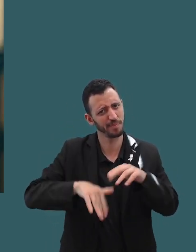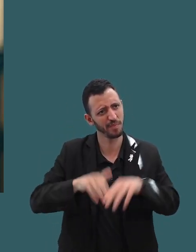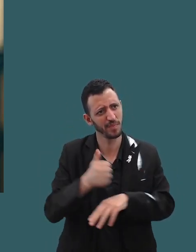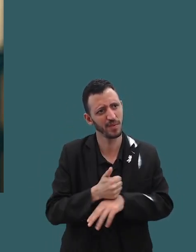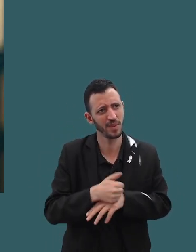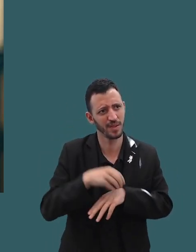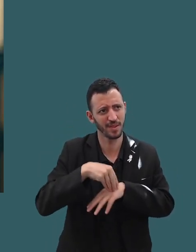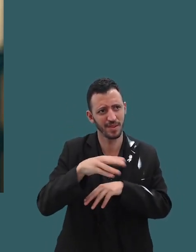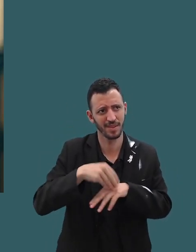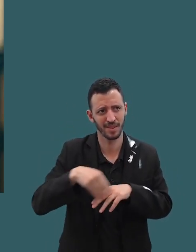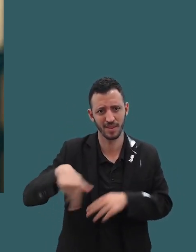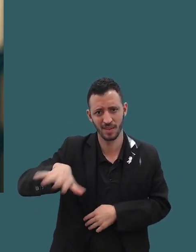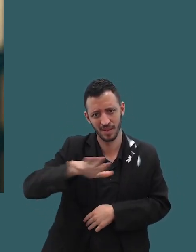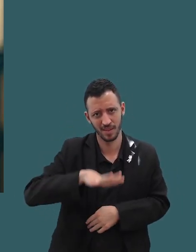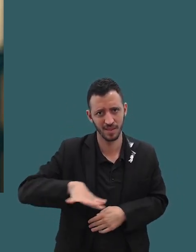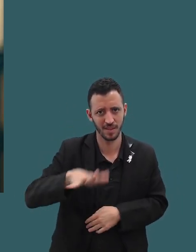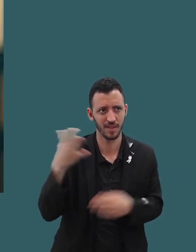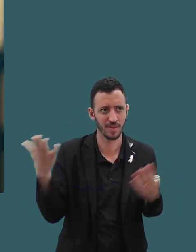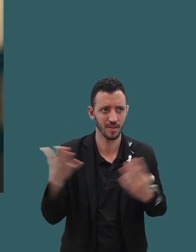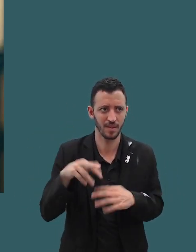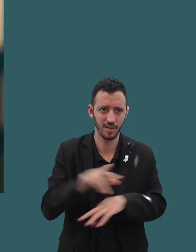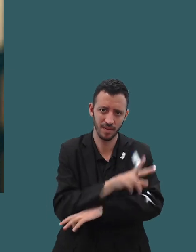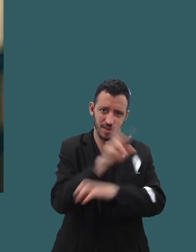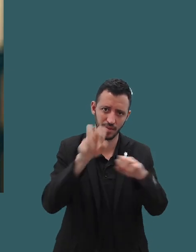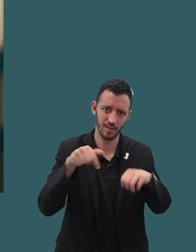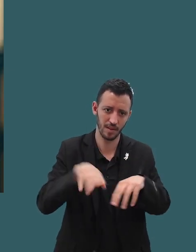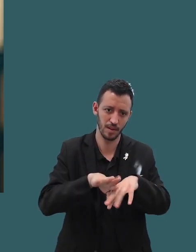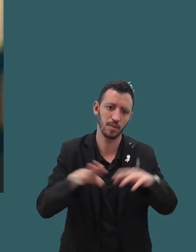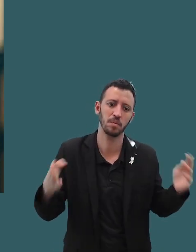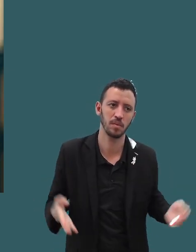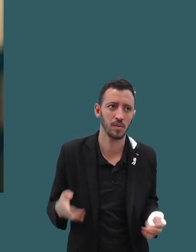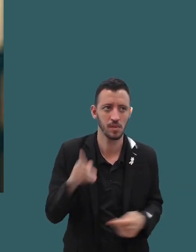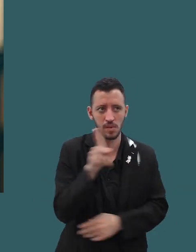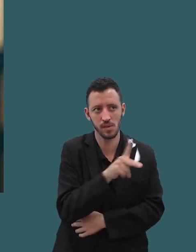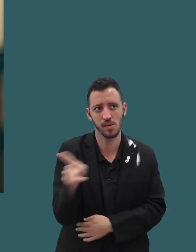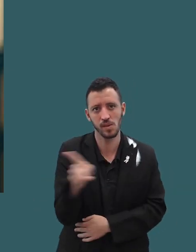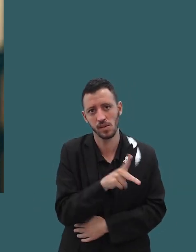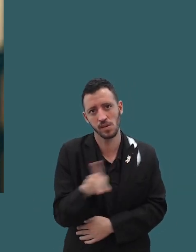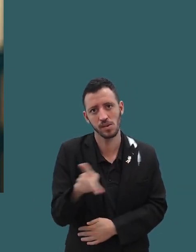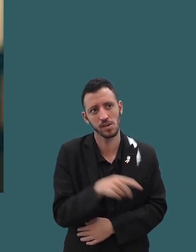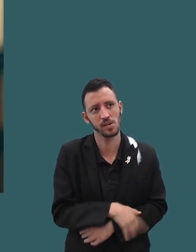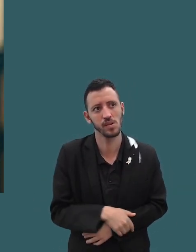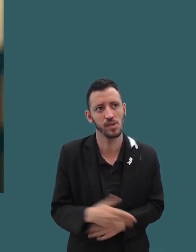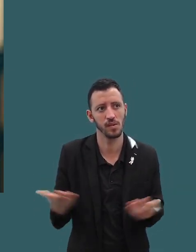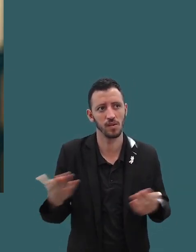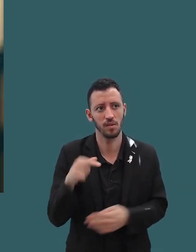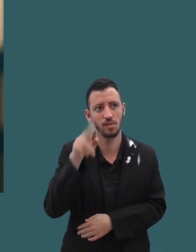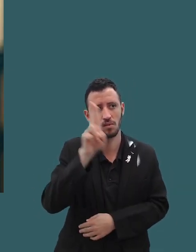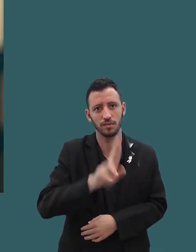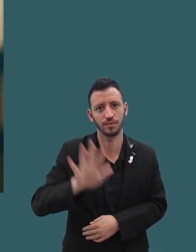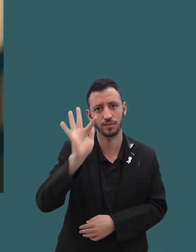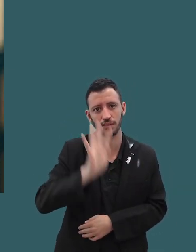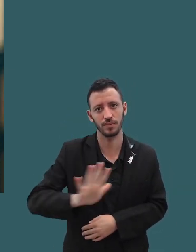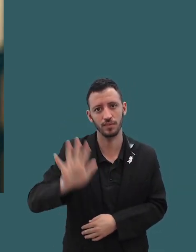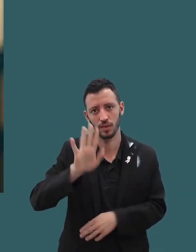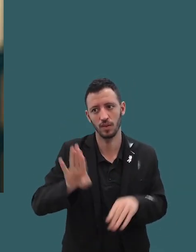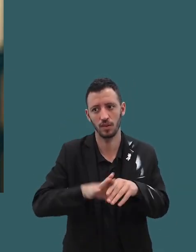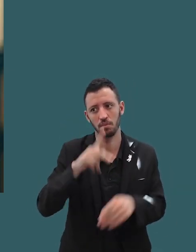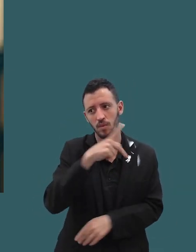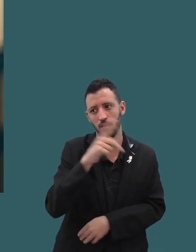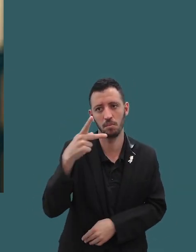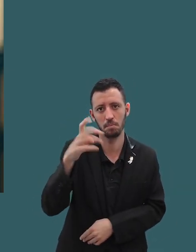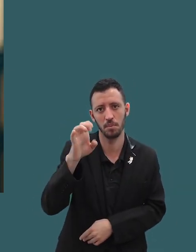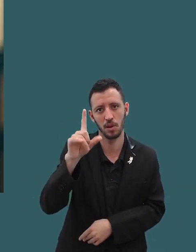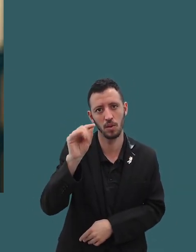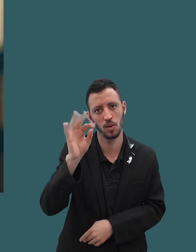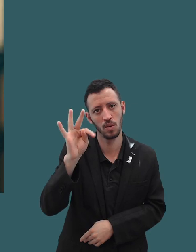inestimável contribuição à nossa área e ao tema desta mesa. A professora Raquel Recueiro, da Universidade Federal de Pelotas,